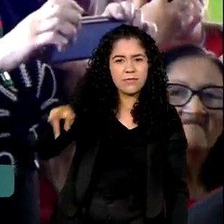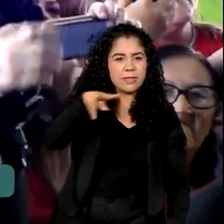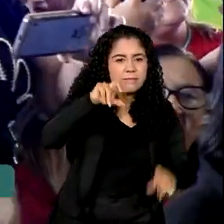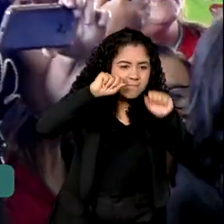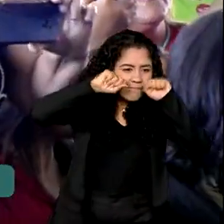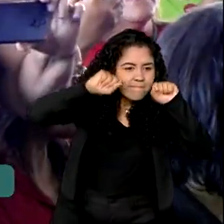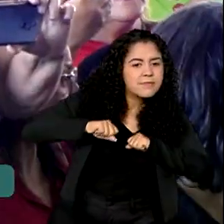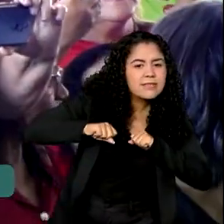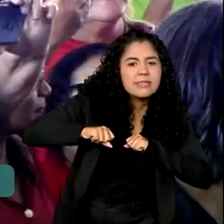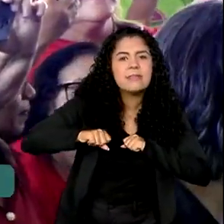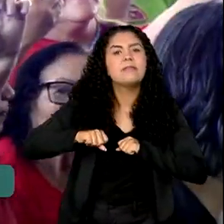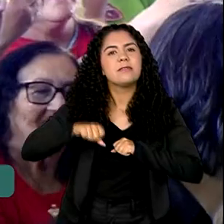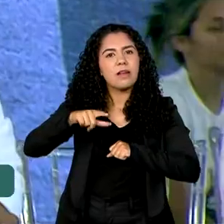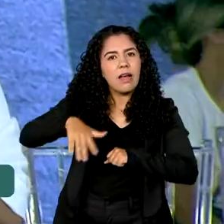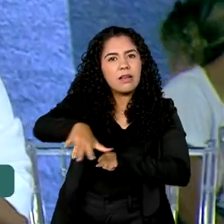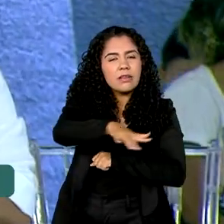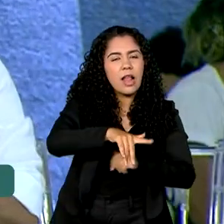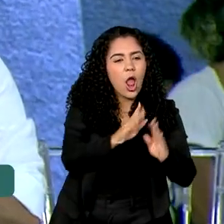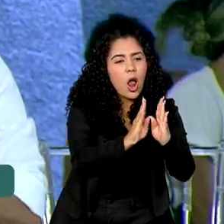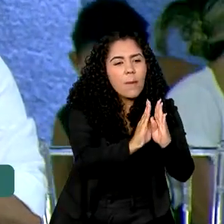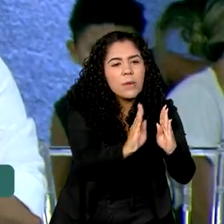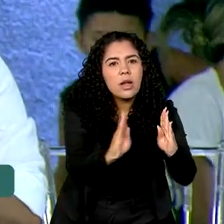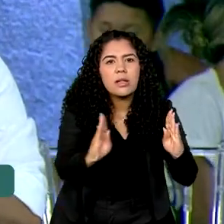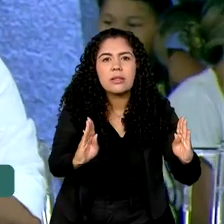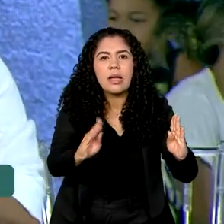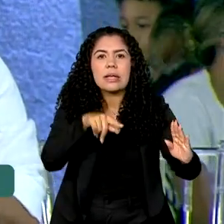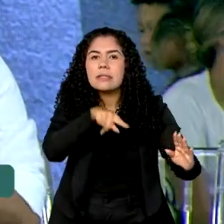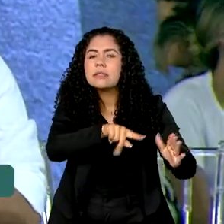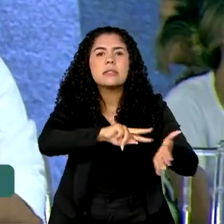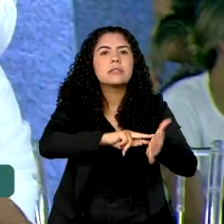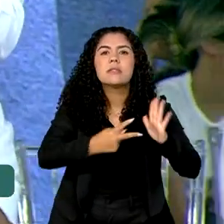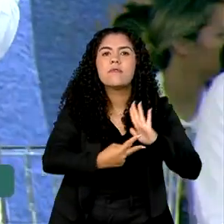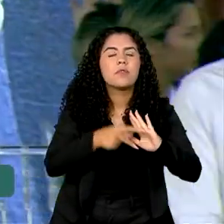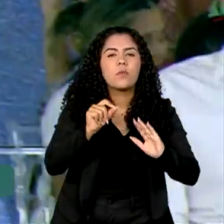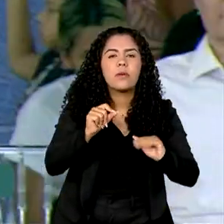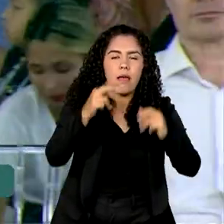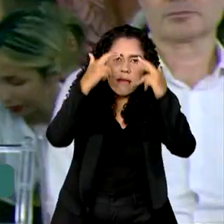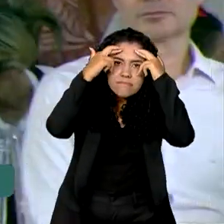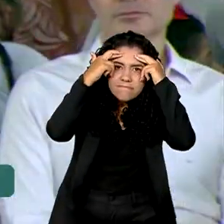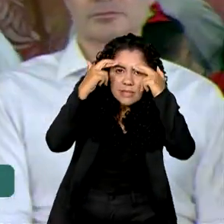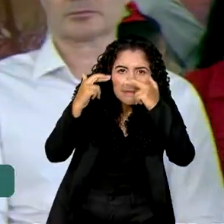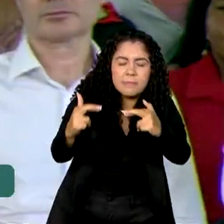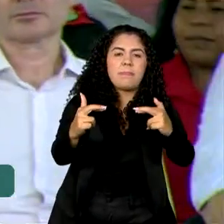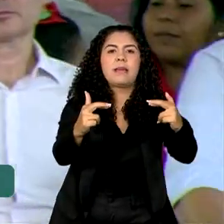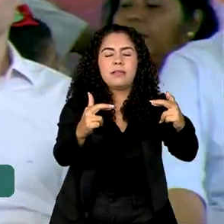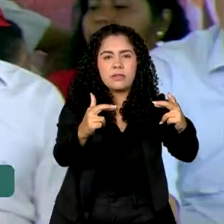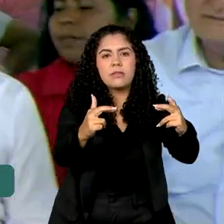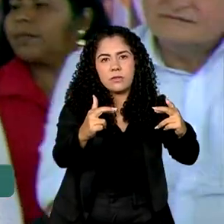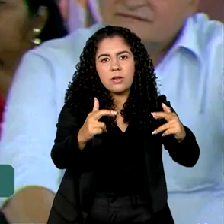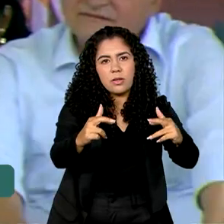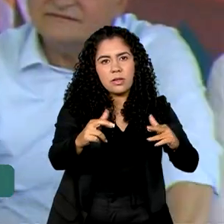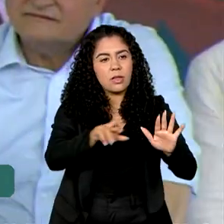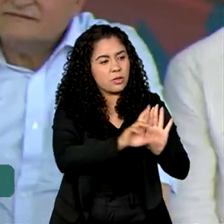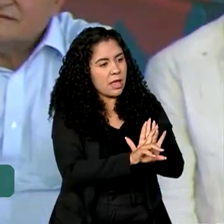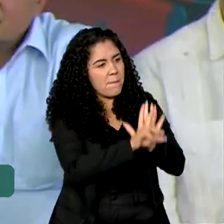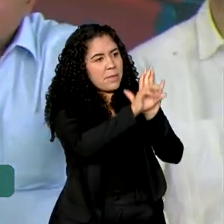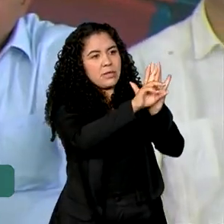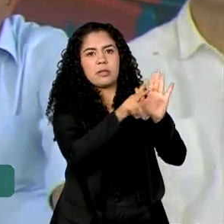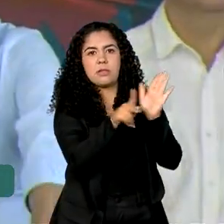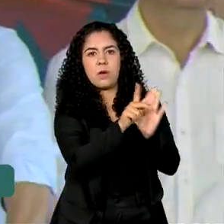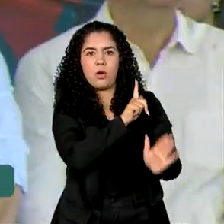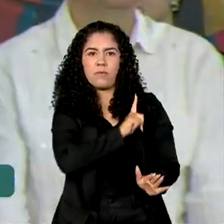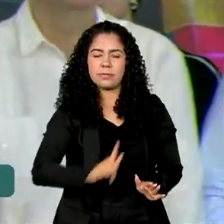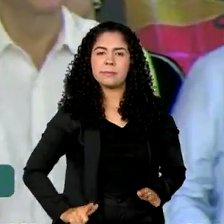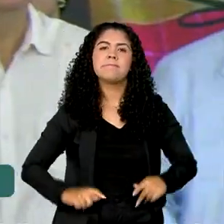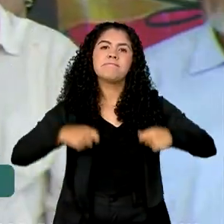nessa biblioteca, é o mínimo de respeito que os governantes têm que ter para com as